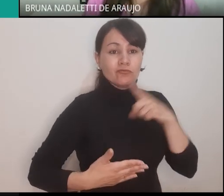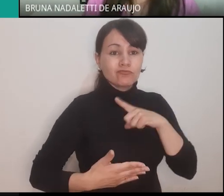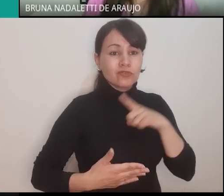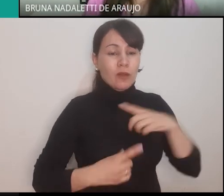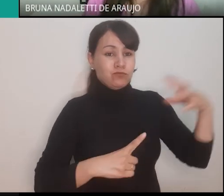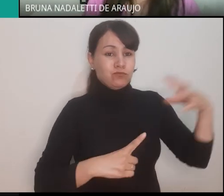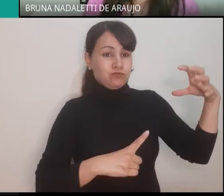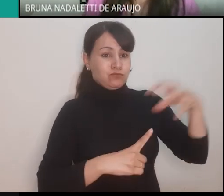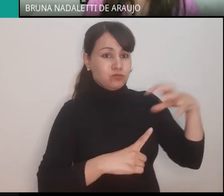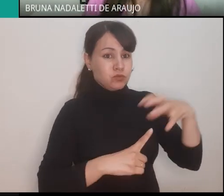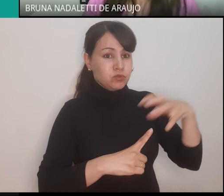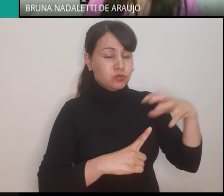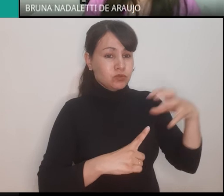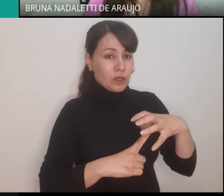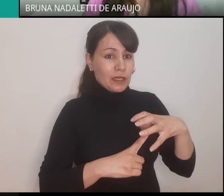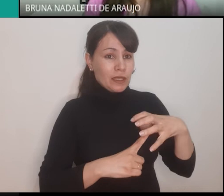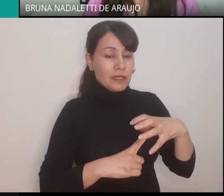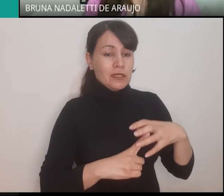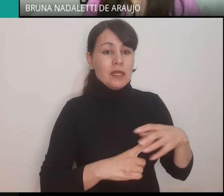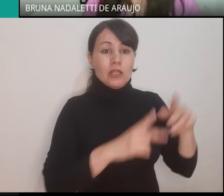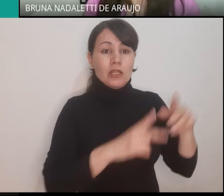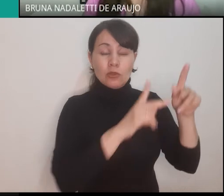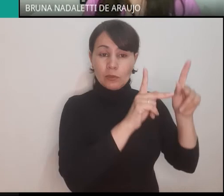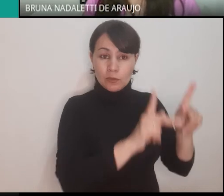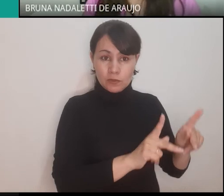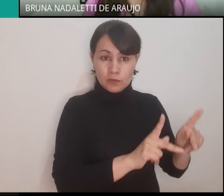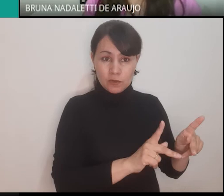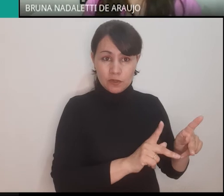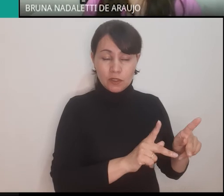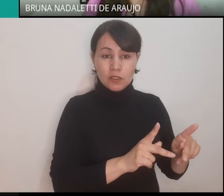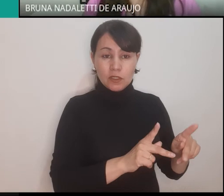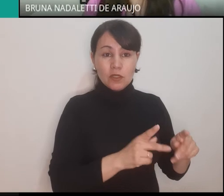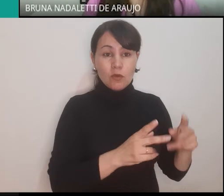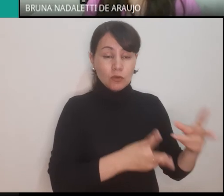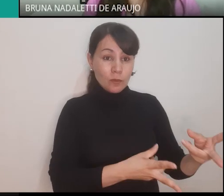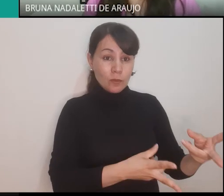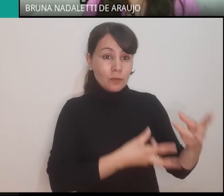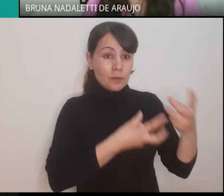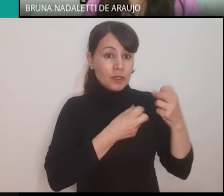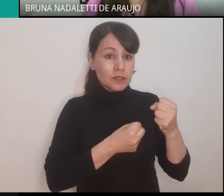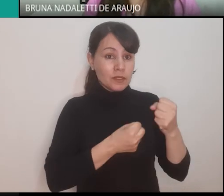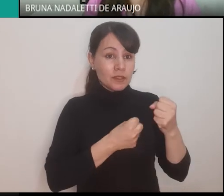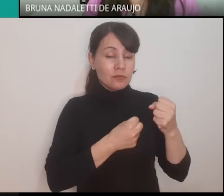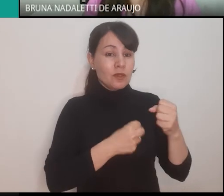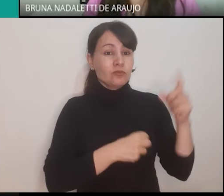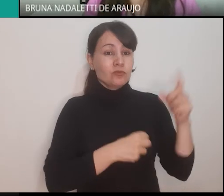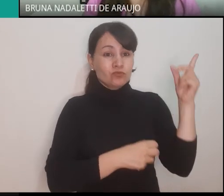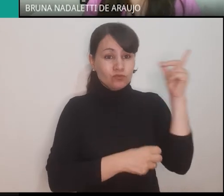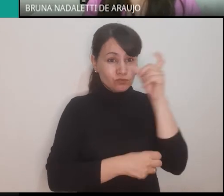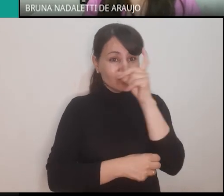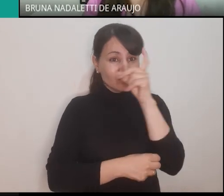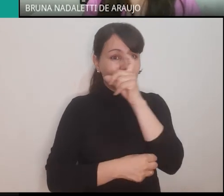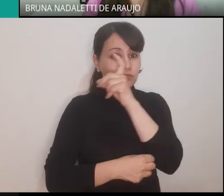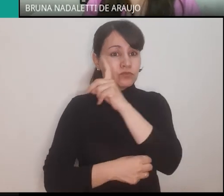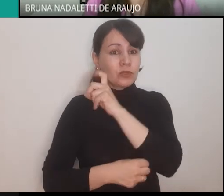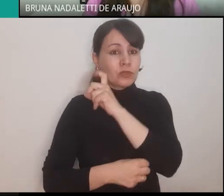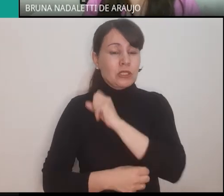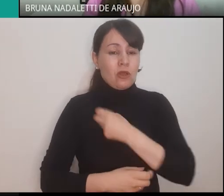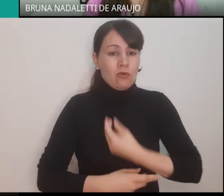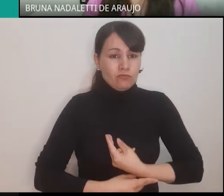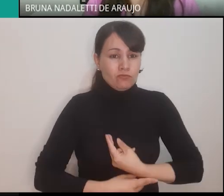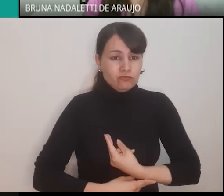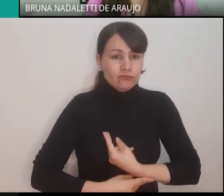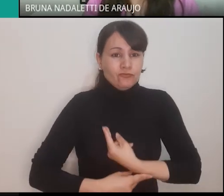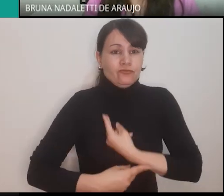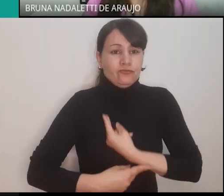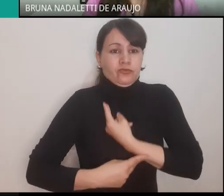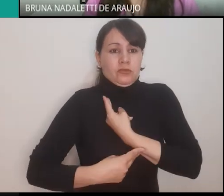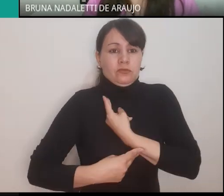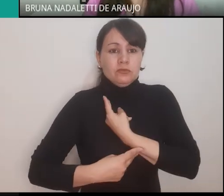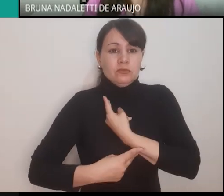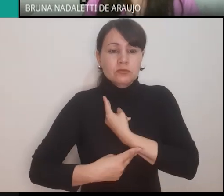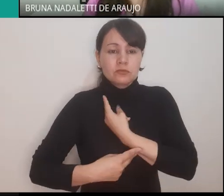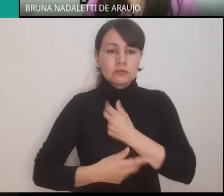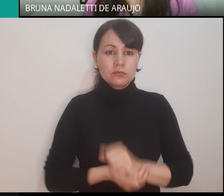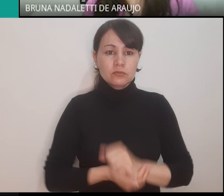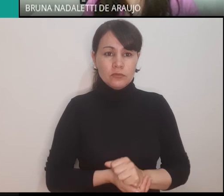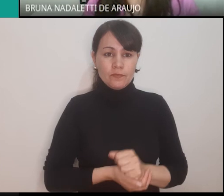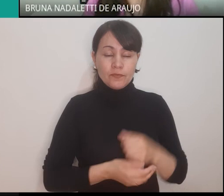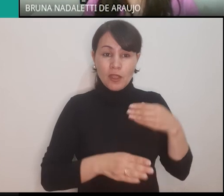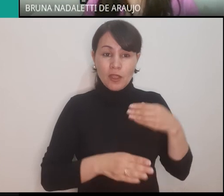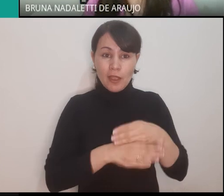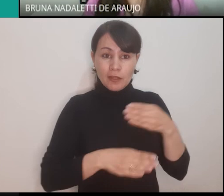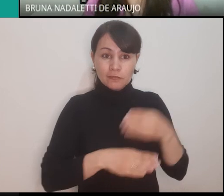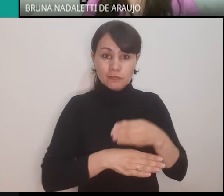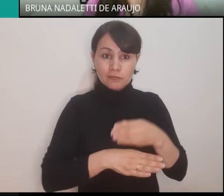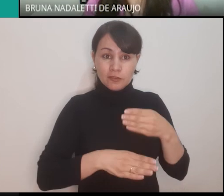vascular do paciente quando nos deparamos com uma complicação de catéter venoso central. A inserção